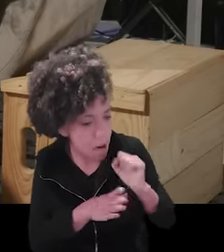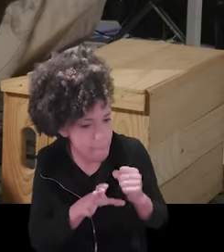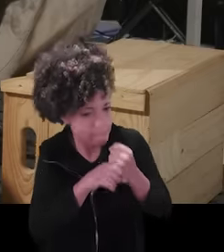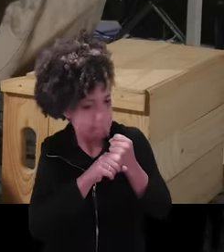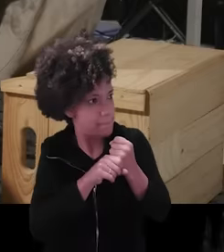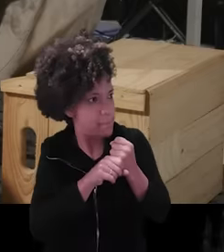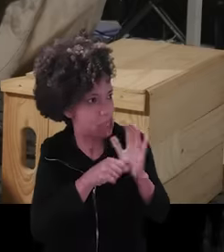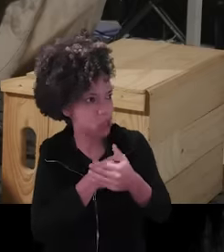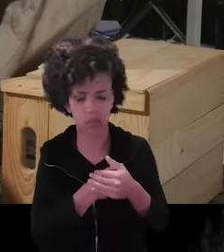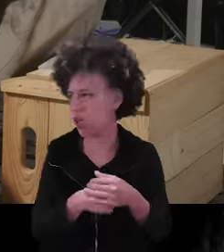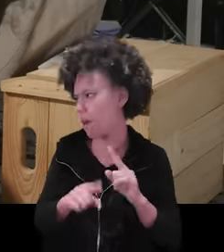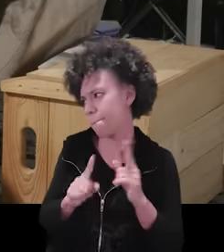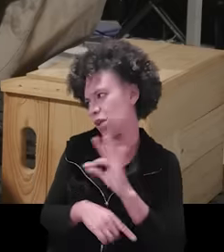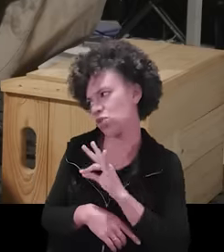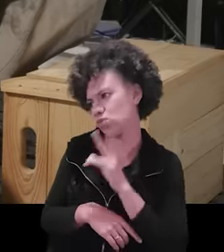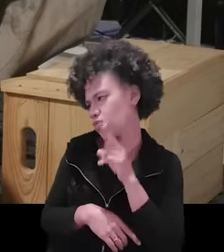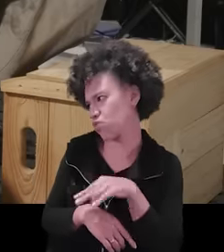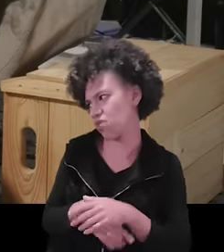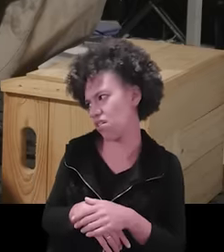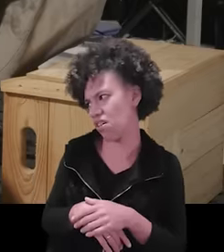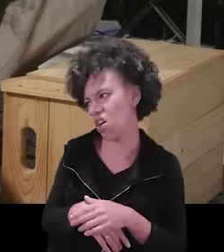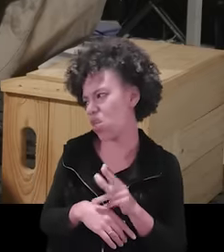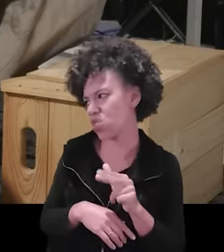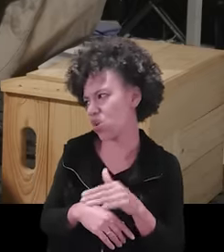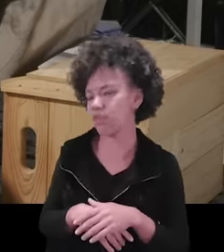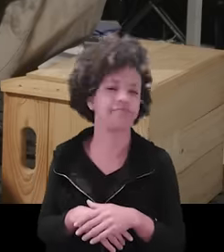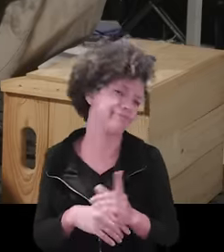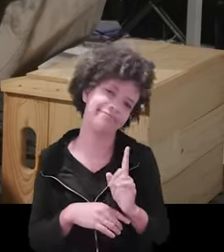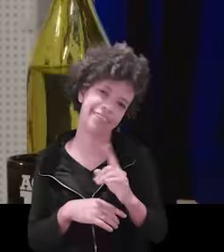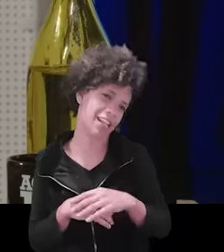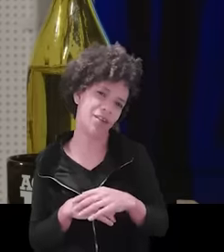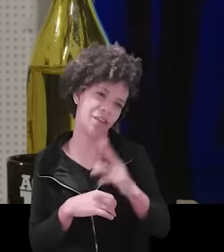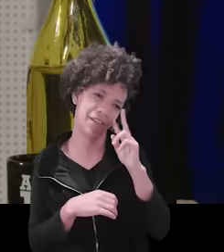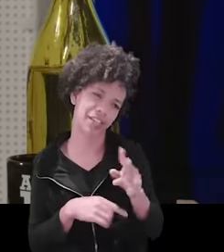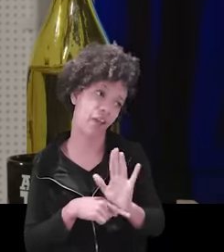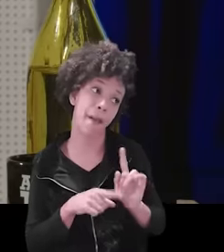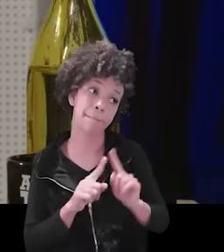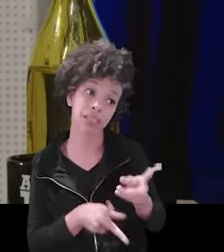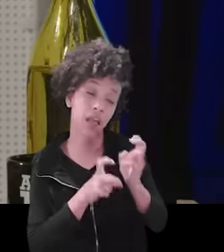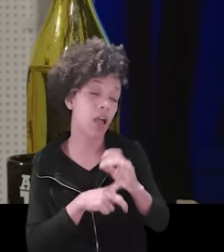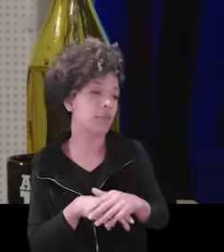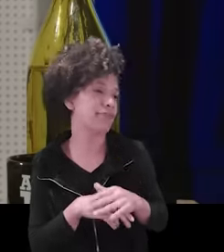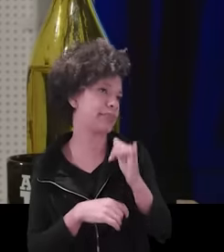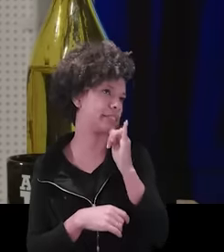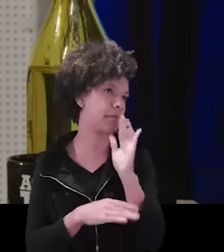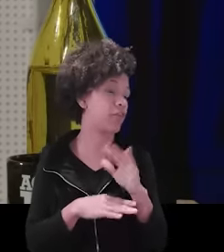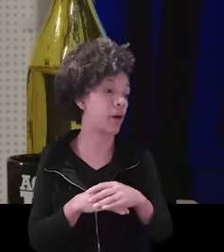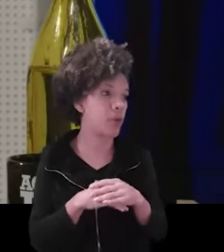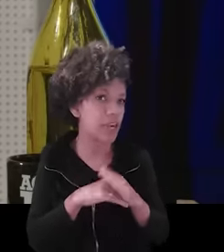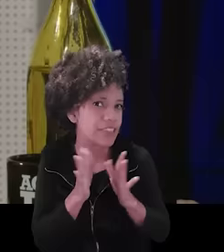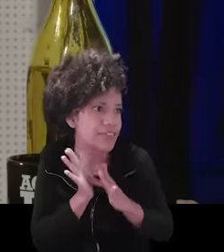não mostrar que tá bebendo bebida alcoólica nem o policial cai nessa do saco de pão Eu nunca achei que cai ai né você vê pega mas acho que é sempre